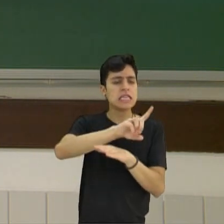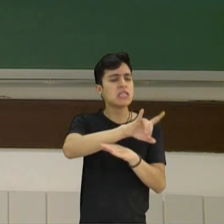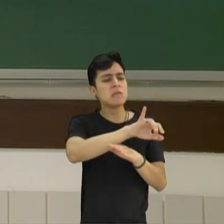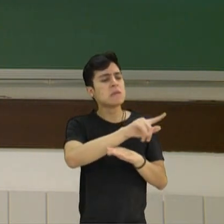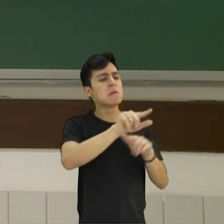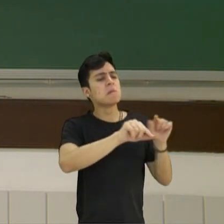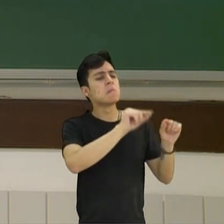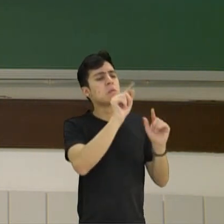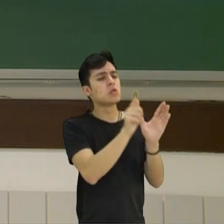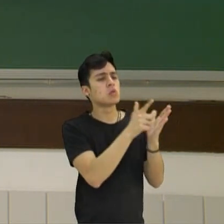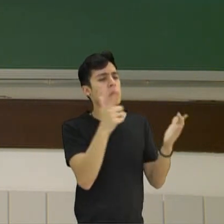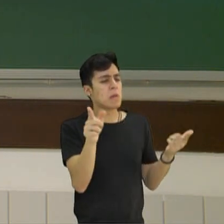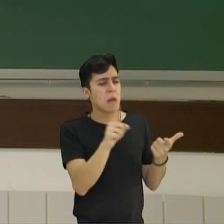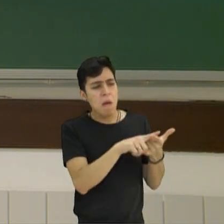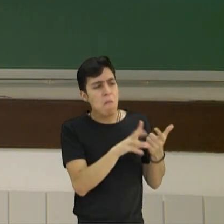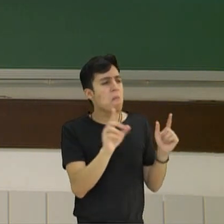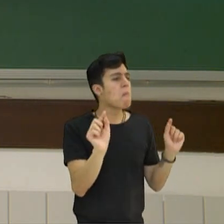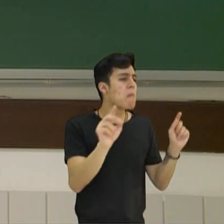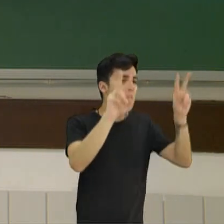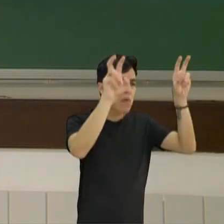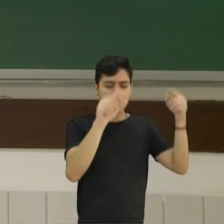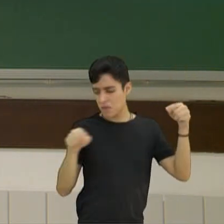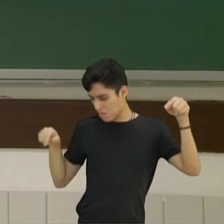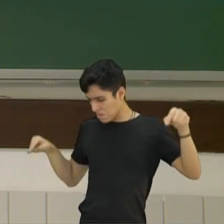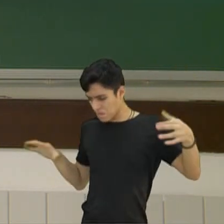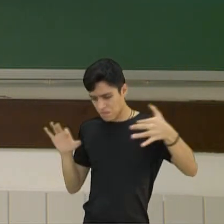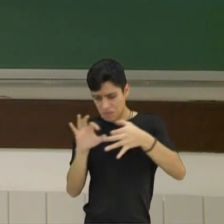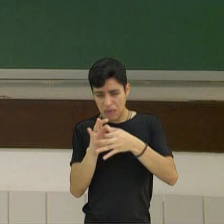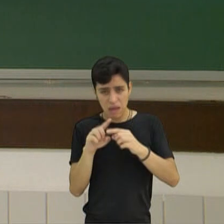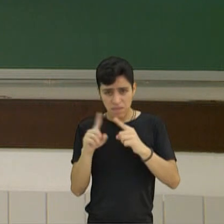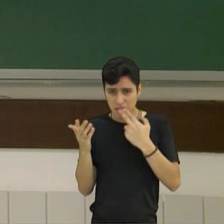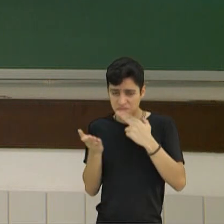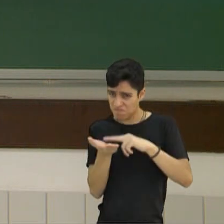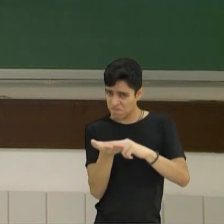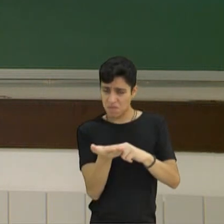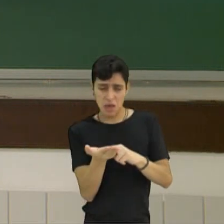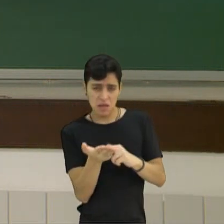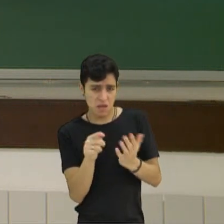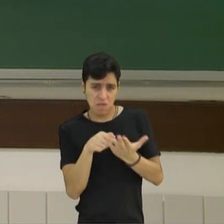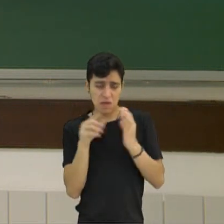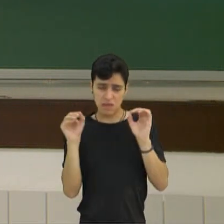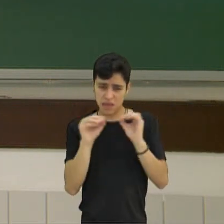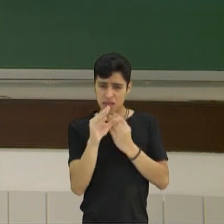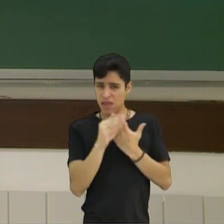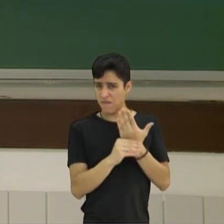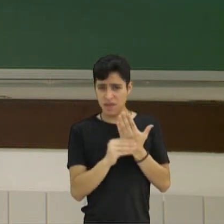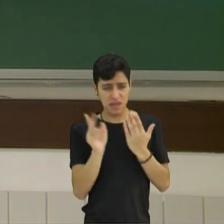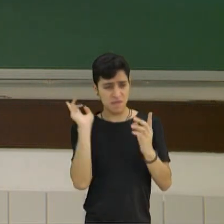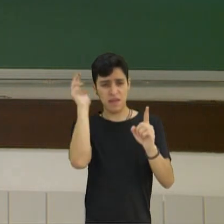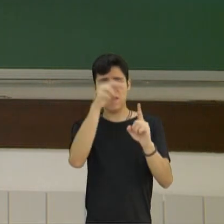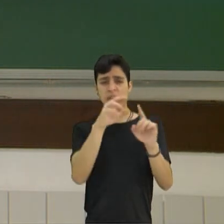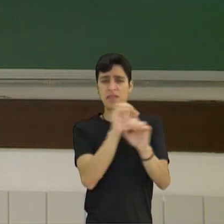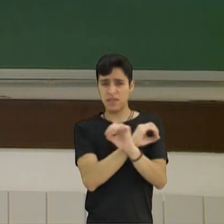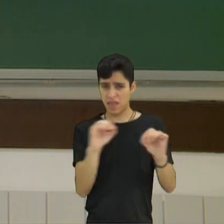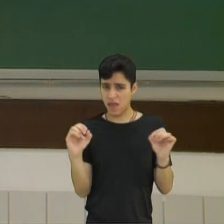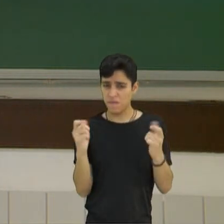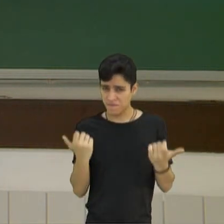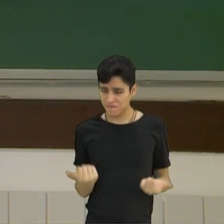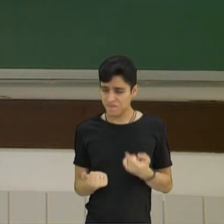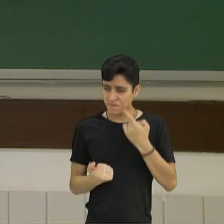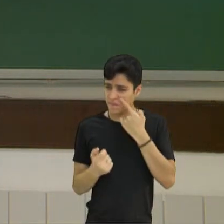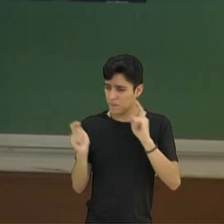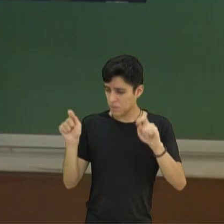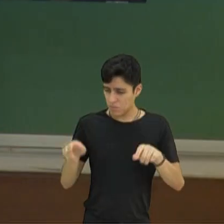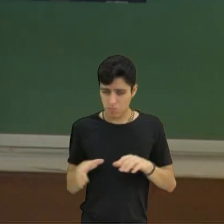se o tema consumismo foi tratado, mas pela carta não há nenhuma referência. Então veja a possibilidade. Não